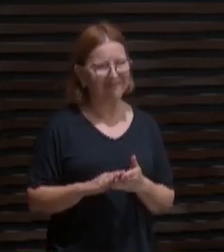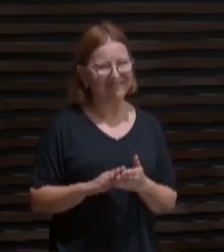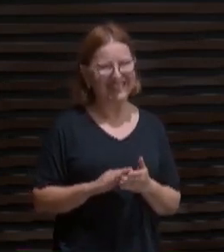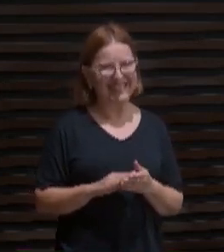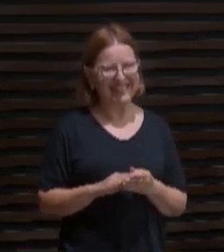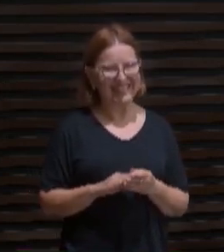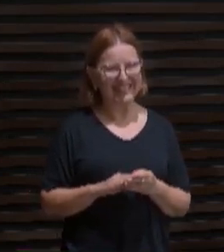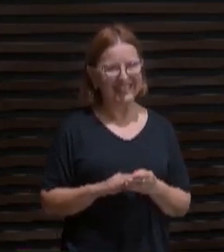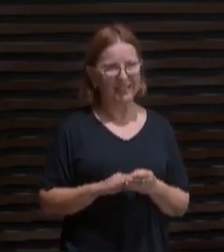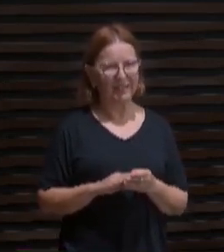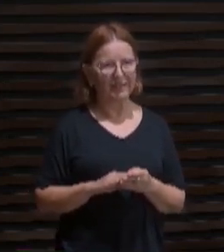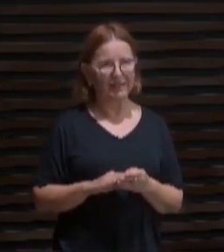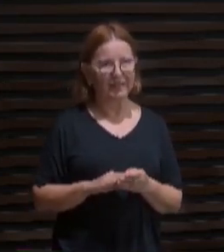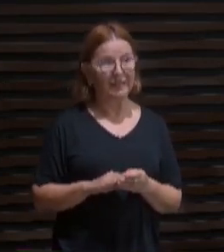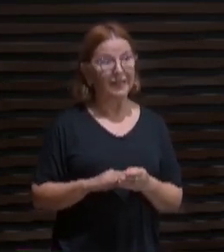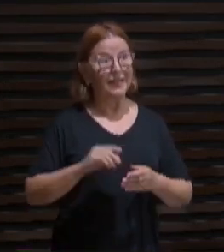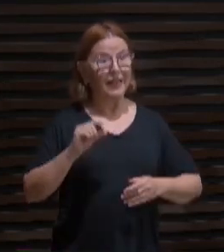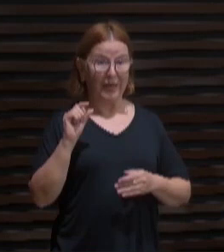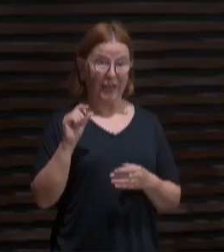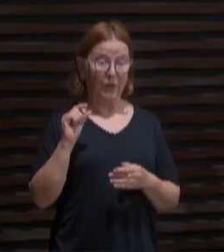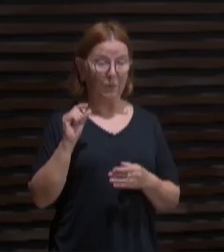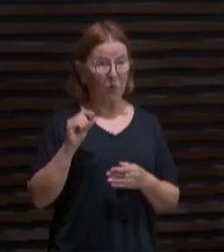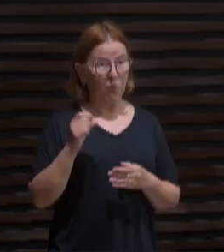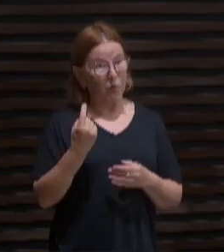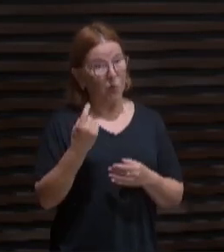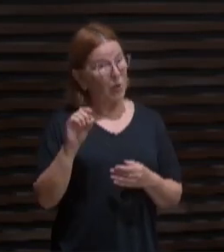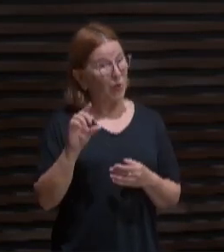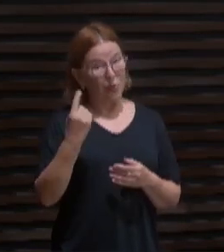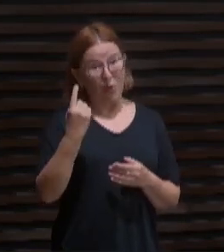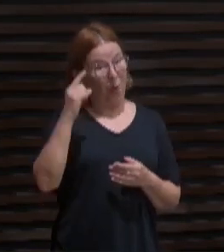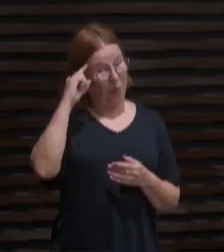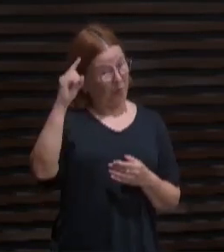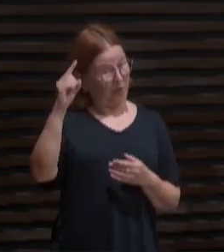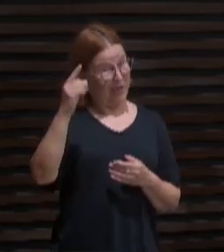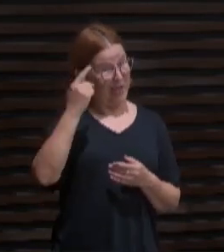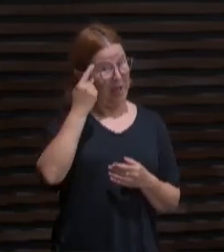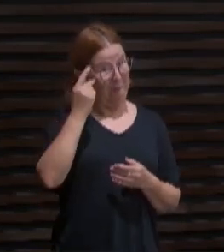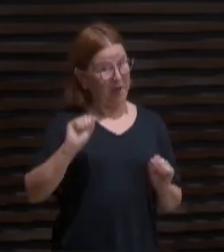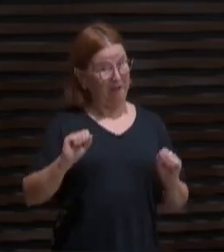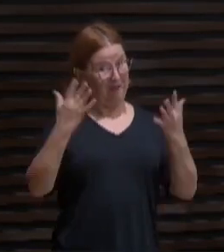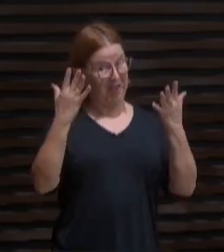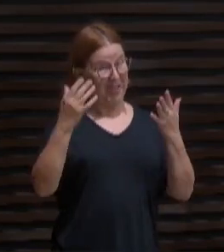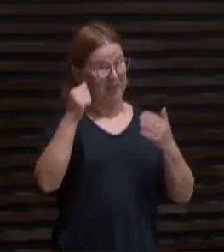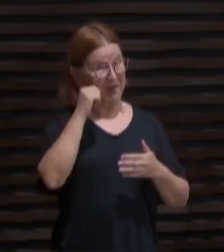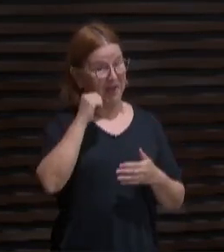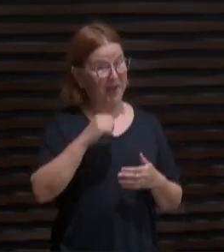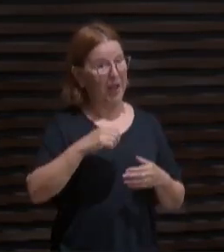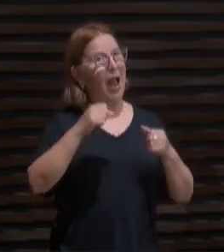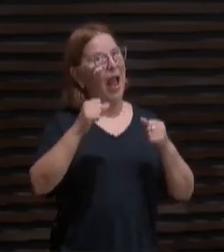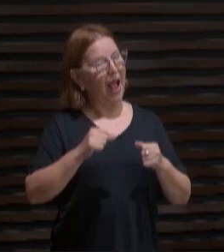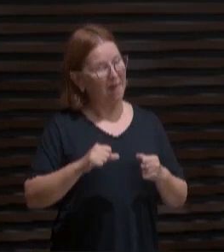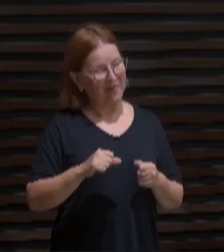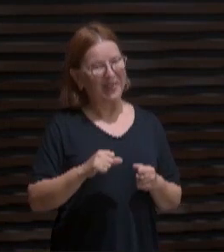que era muito pouco, um dia só, devia ser 365